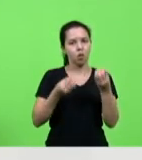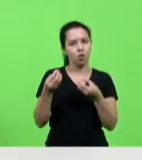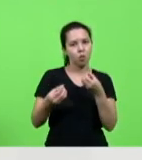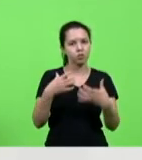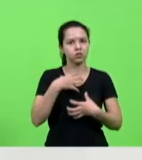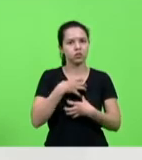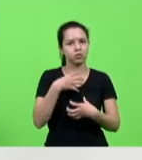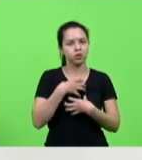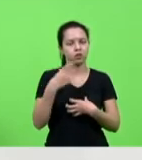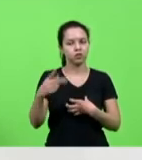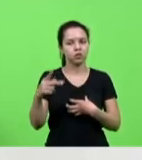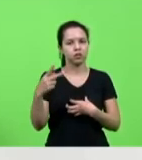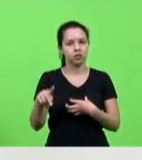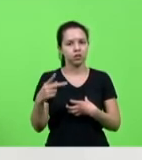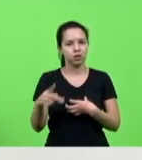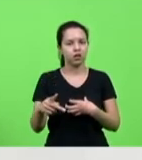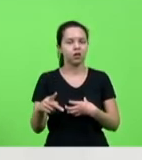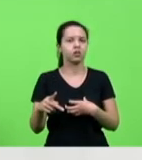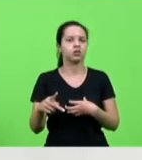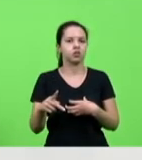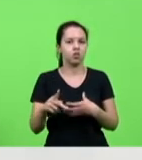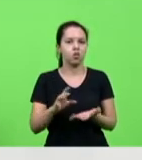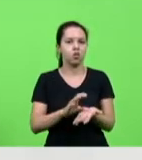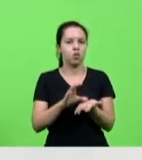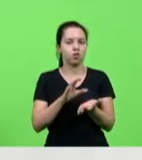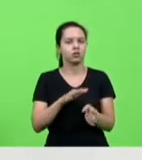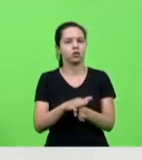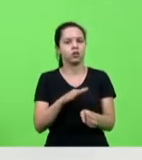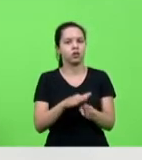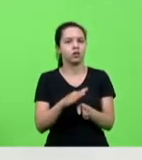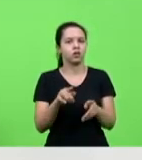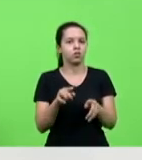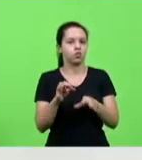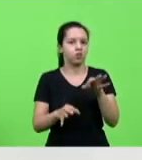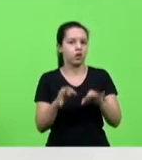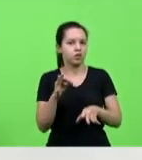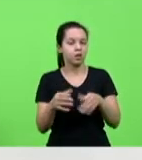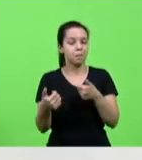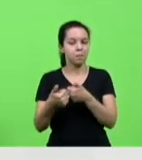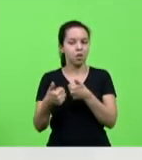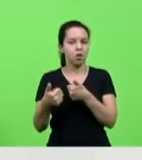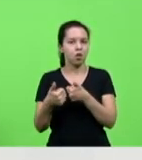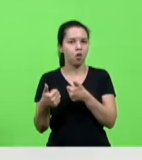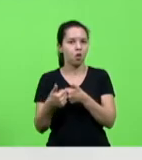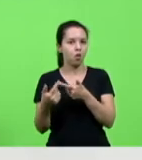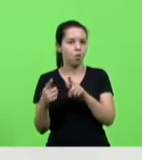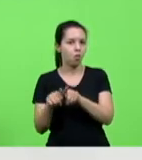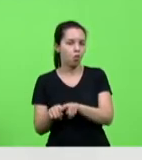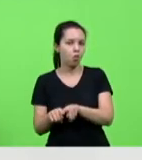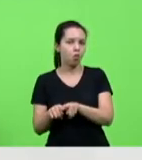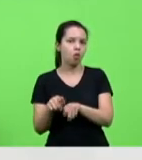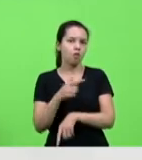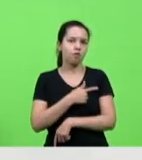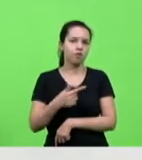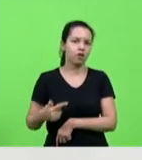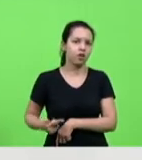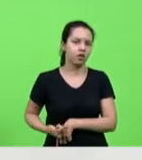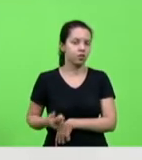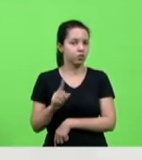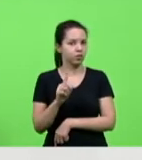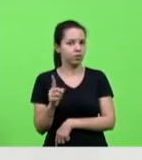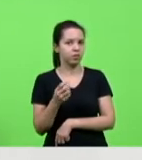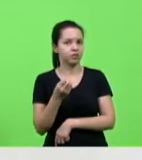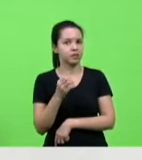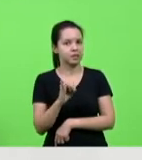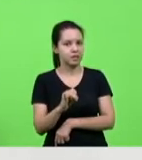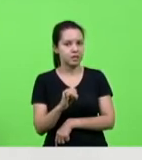do julgador e da proximidade dele de governo ou não. E se ele é de oposição, ele diz que não pode